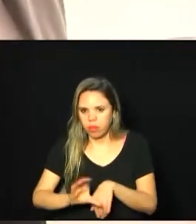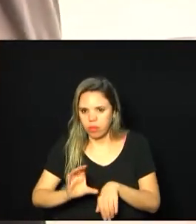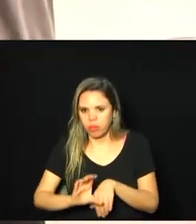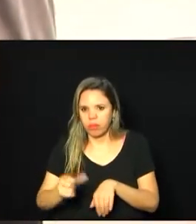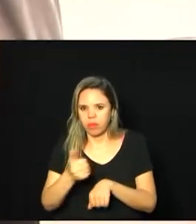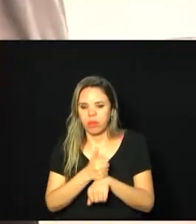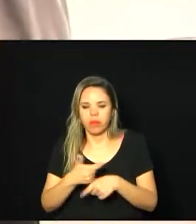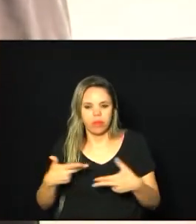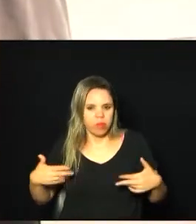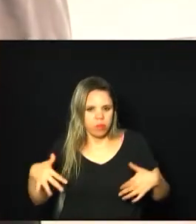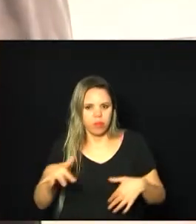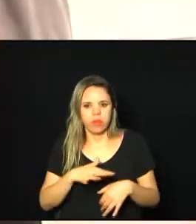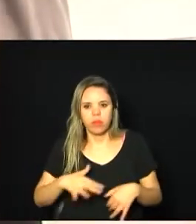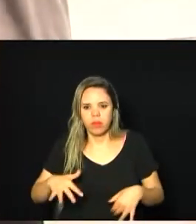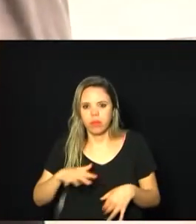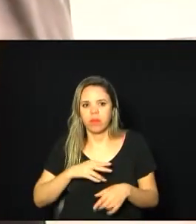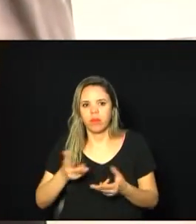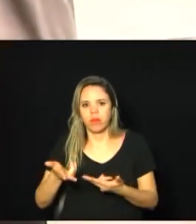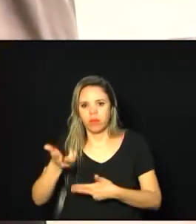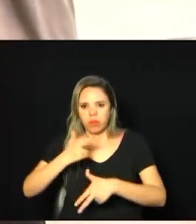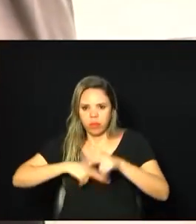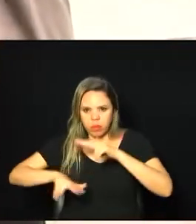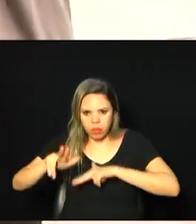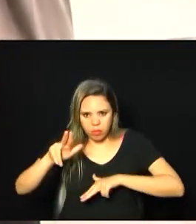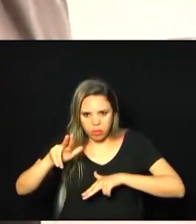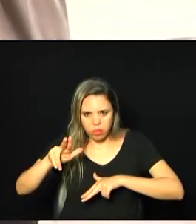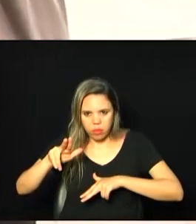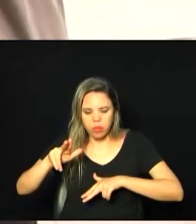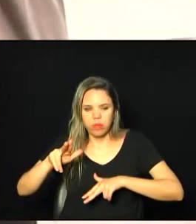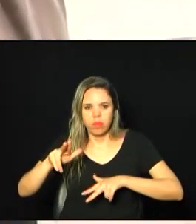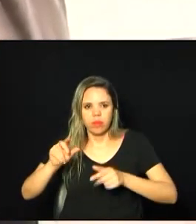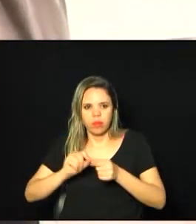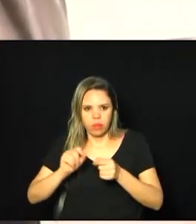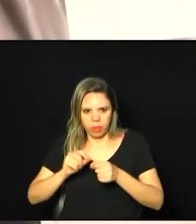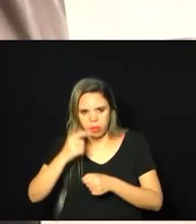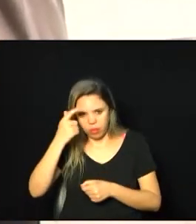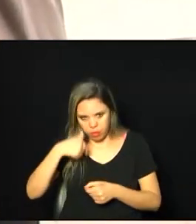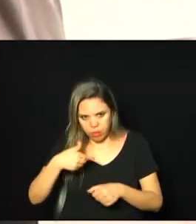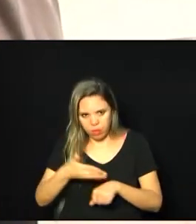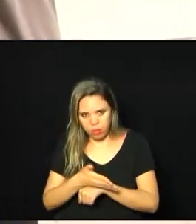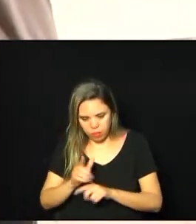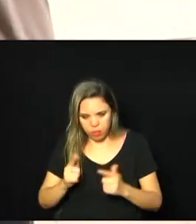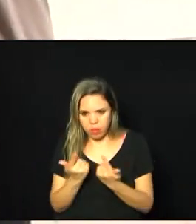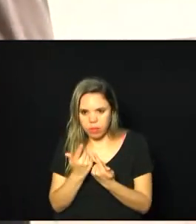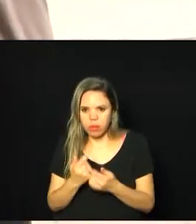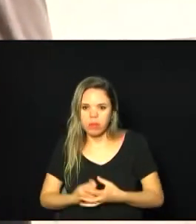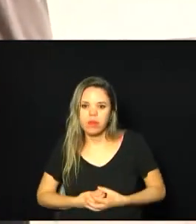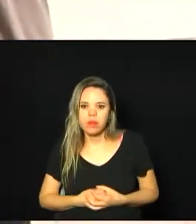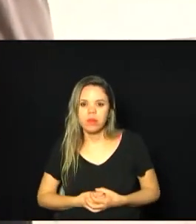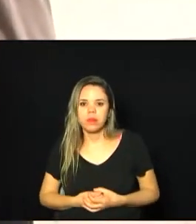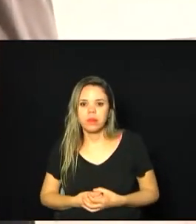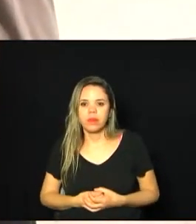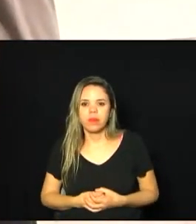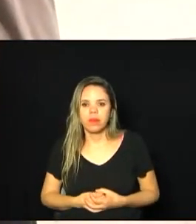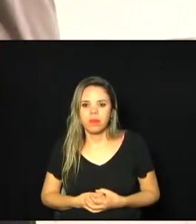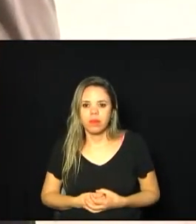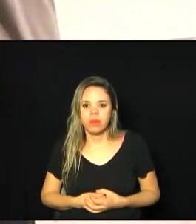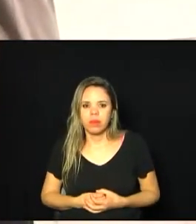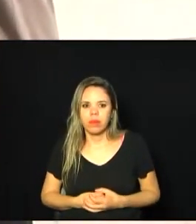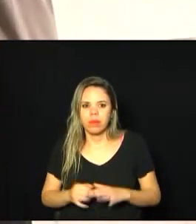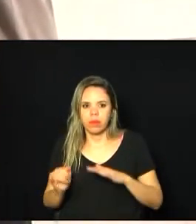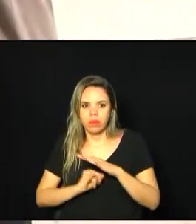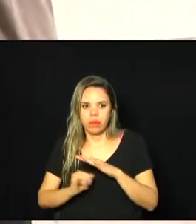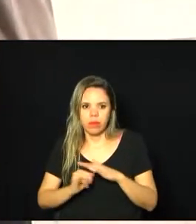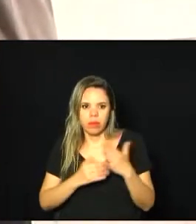as áreas, tem karatê também, eu faço karatê, eu faço parte do grupo de karatê. Então a